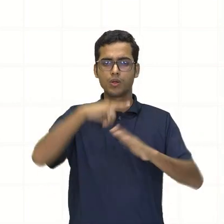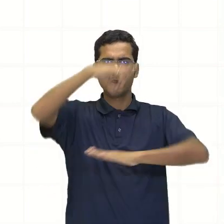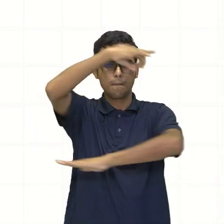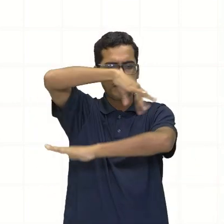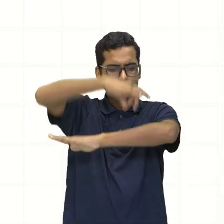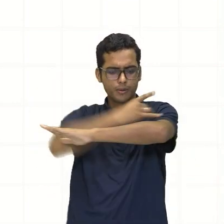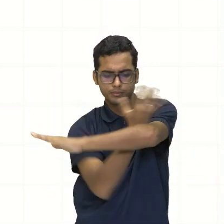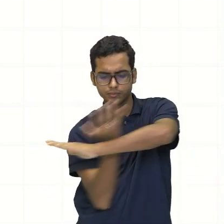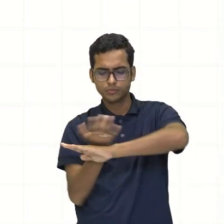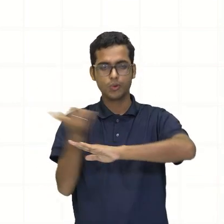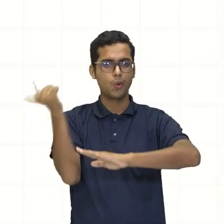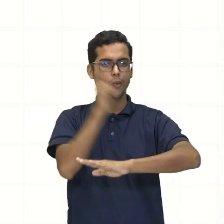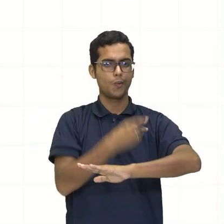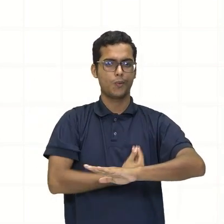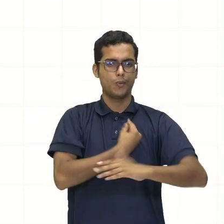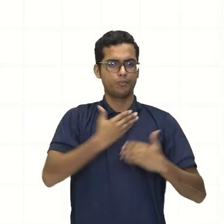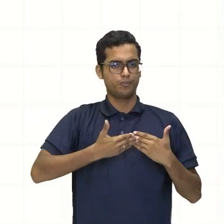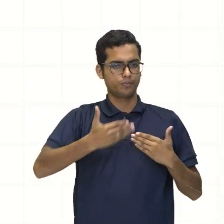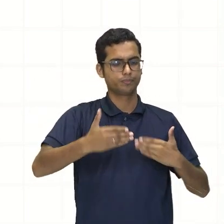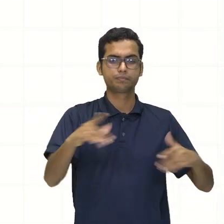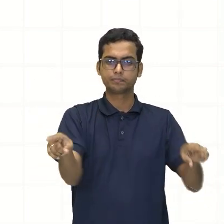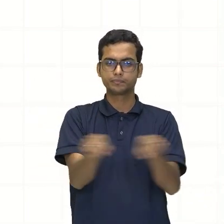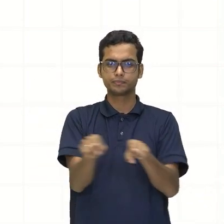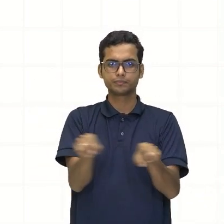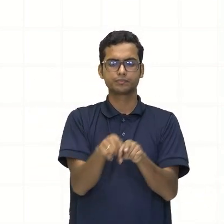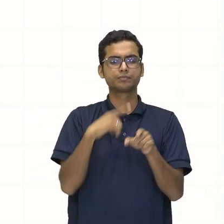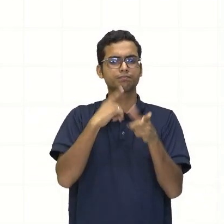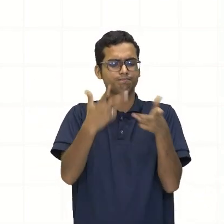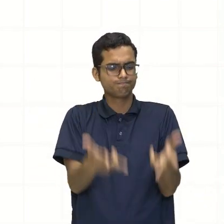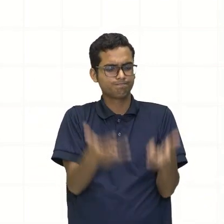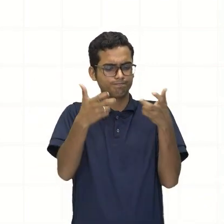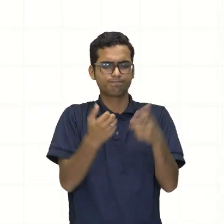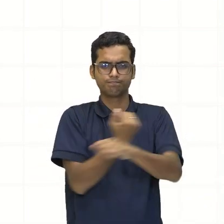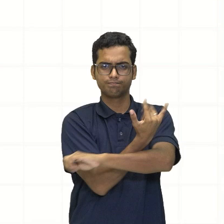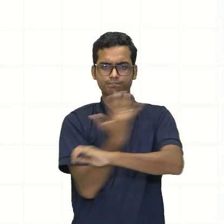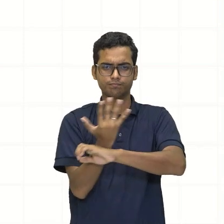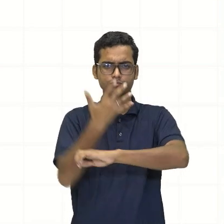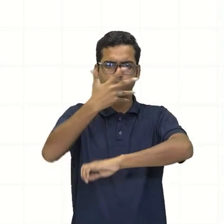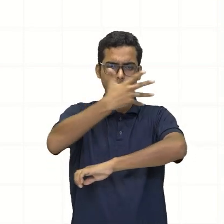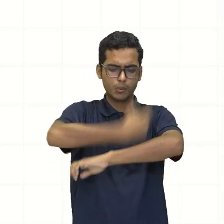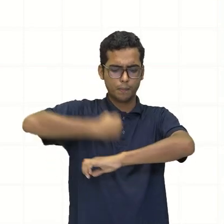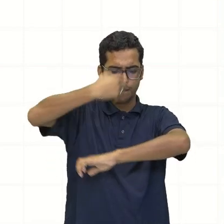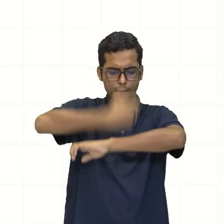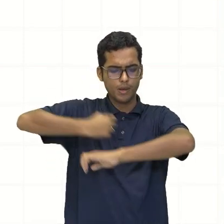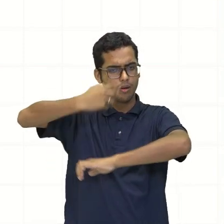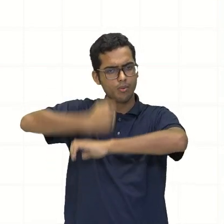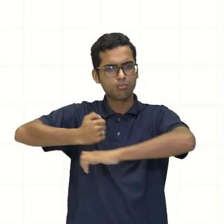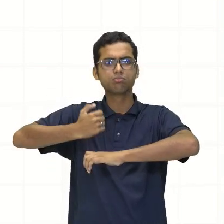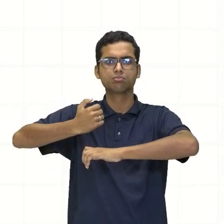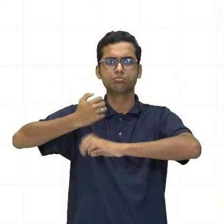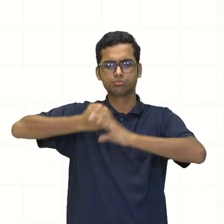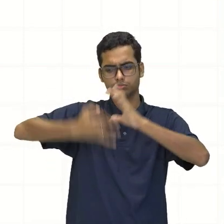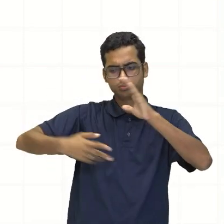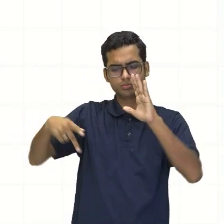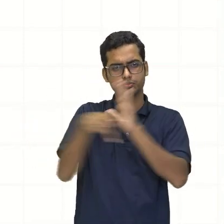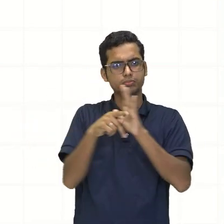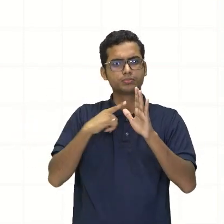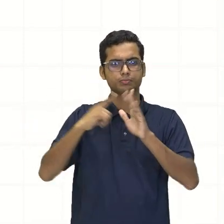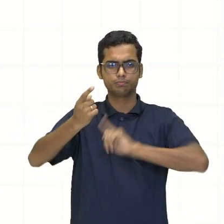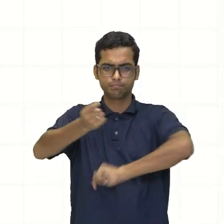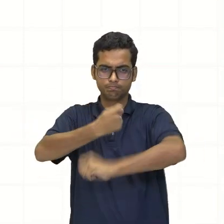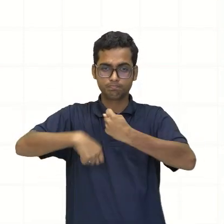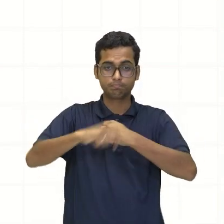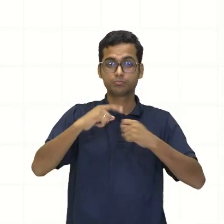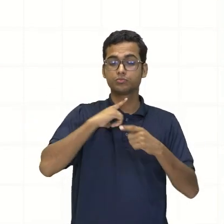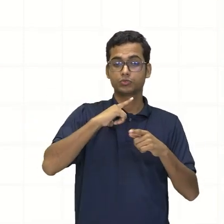para a sobrevivência. Extrativismo vegetal também é uma característica dessa economia. Havia a prática